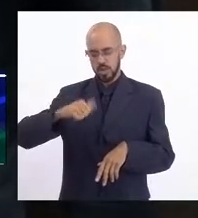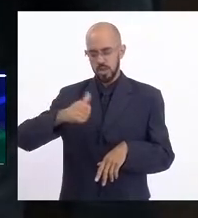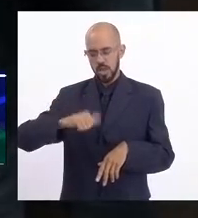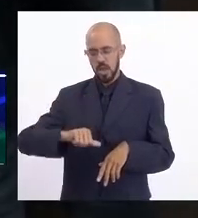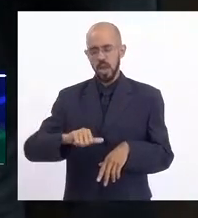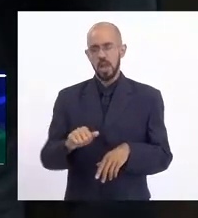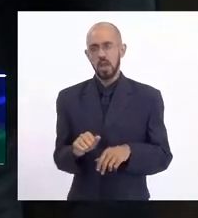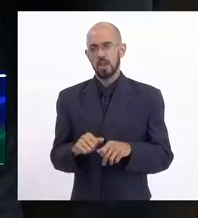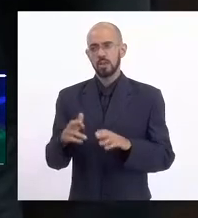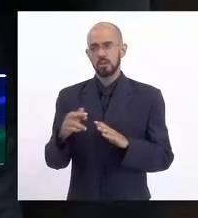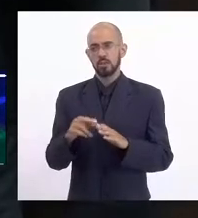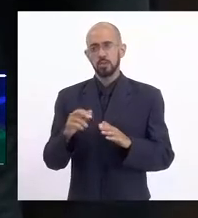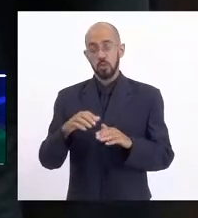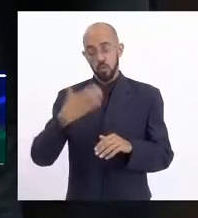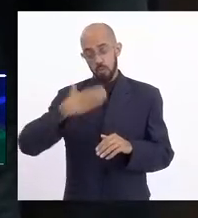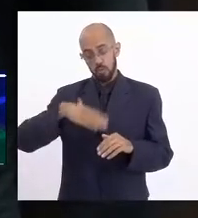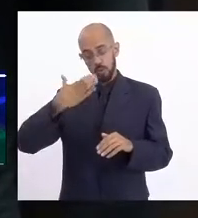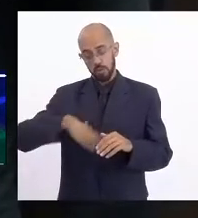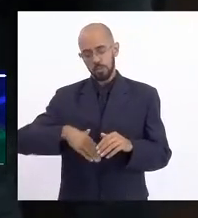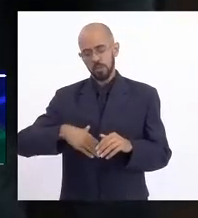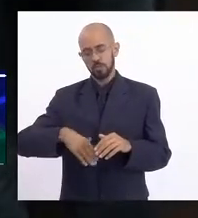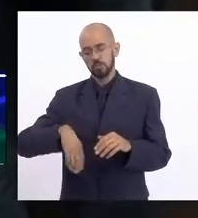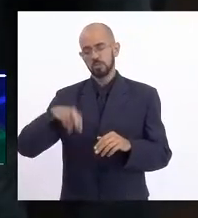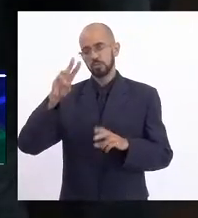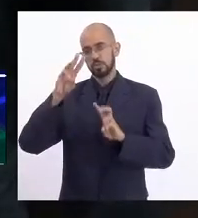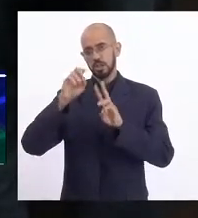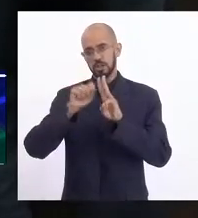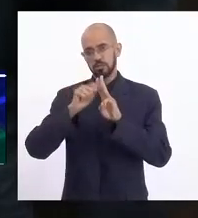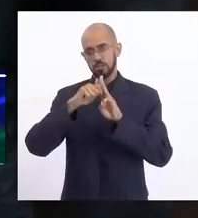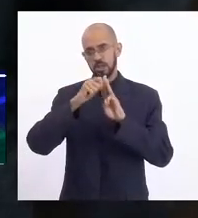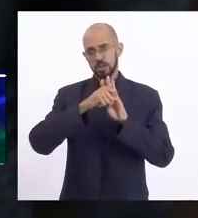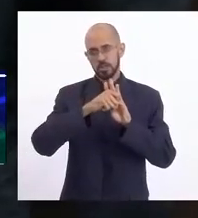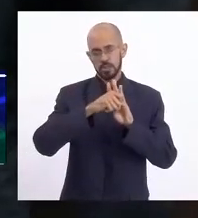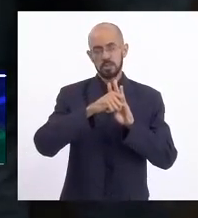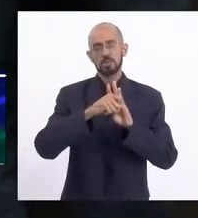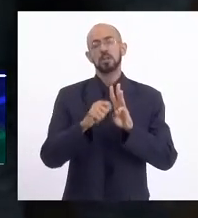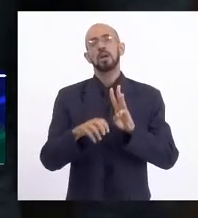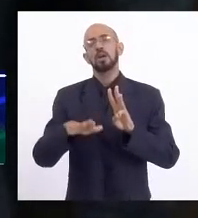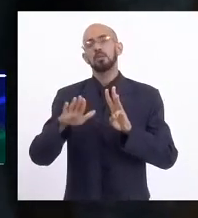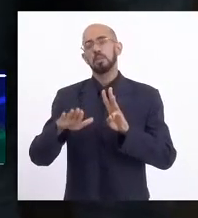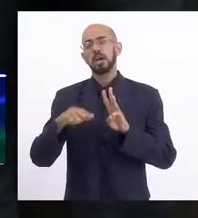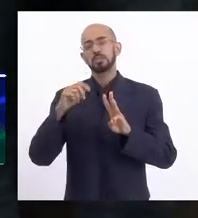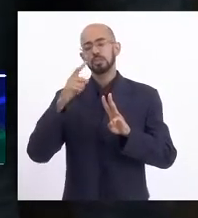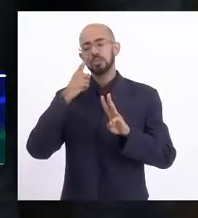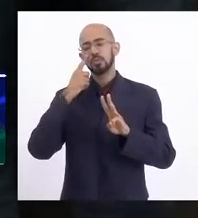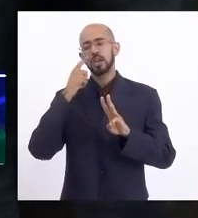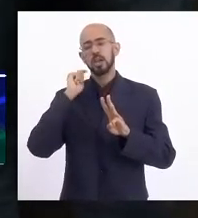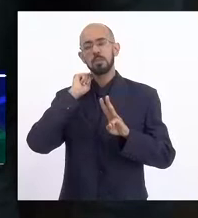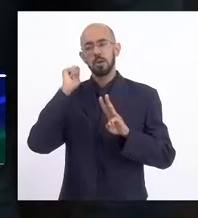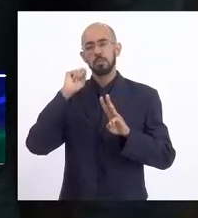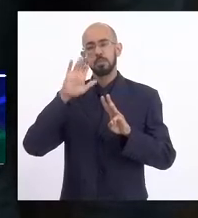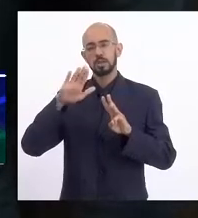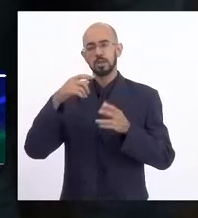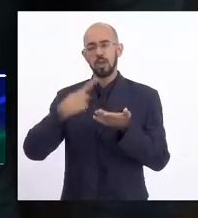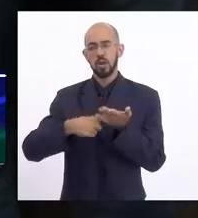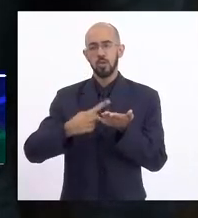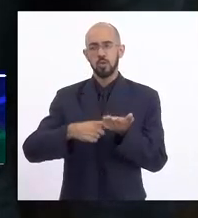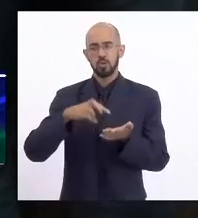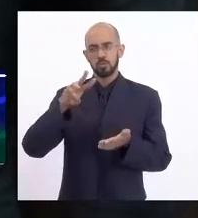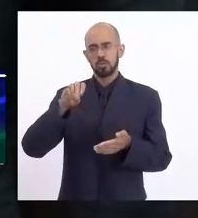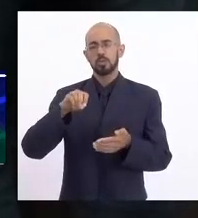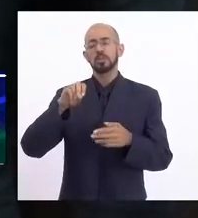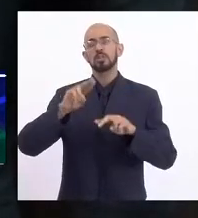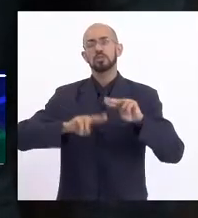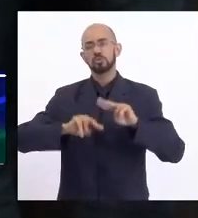deputado Luiz Paulo o comportamento do primeiro trimestre, e ter ainda o mês de abril para decidir o que fazer. Como há um acordo para 30 de junho, eu